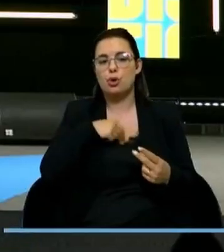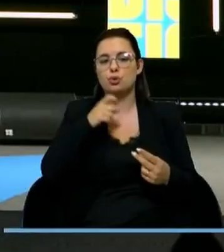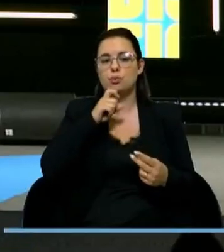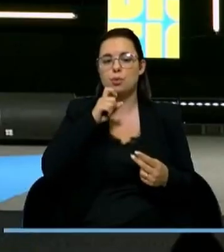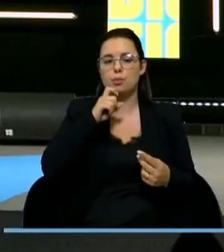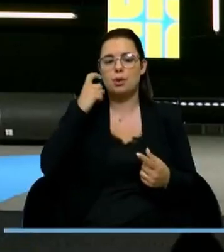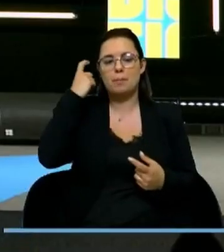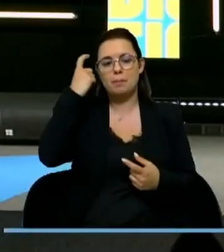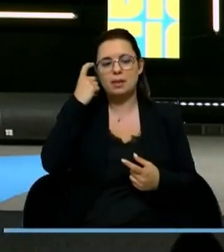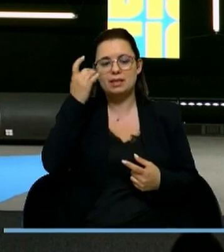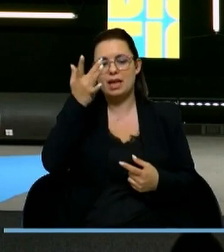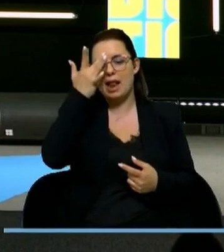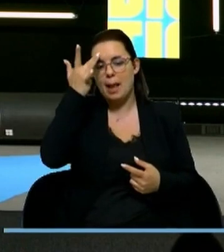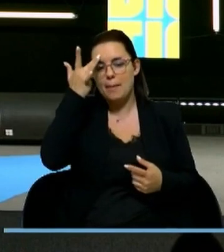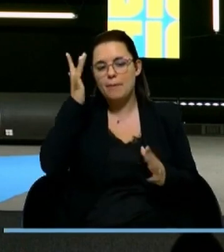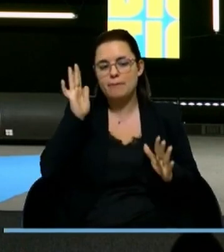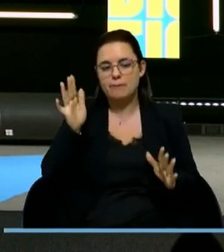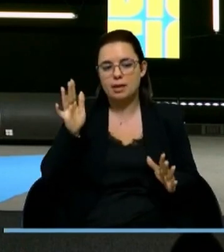que